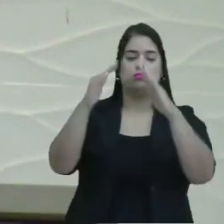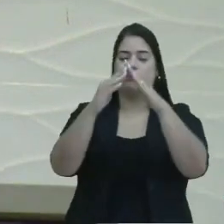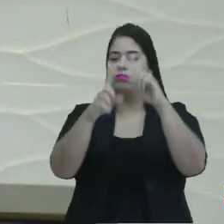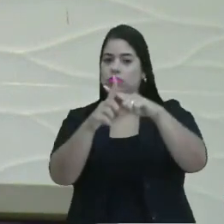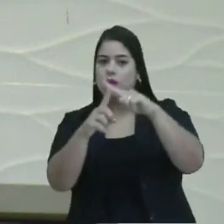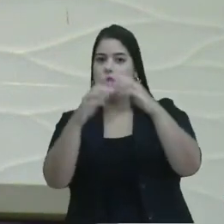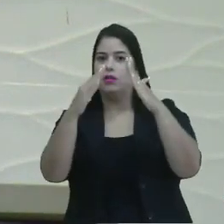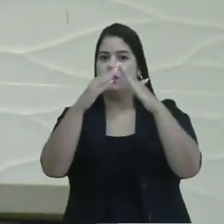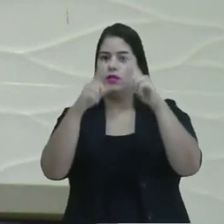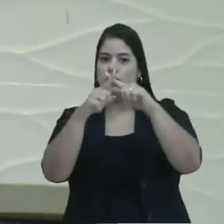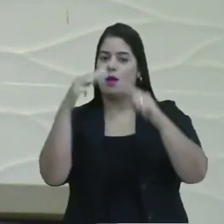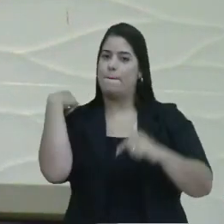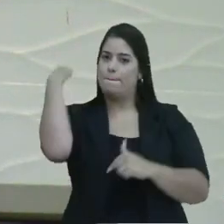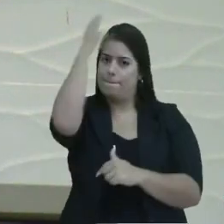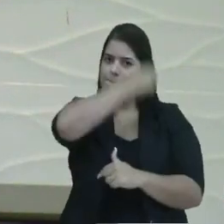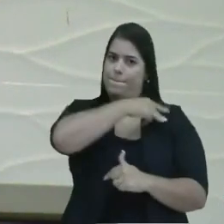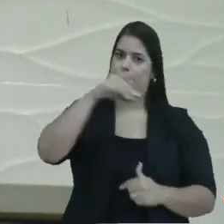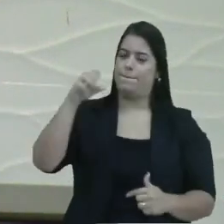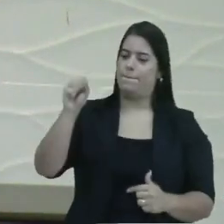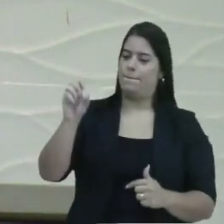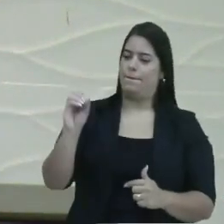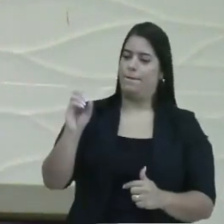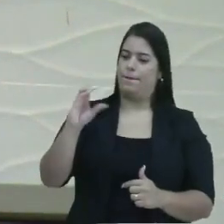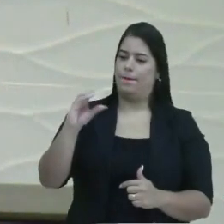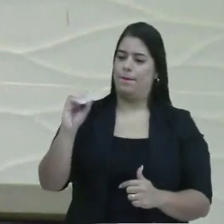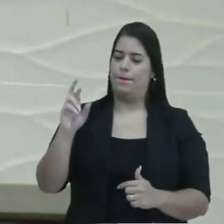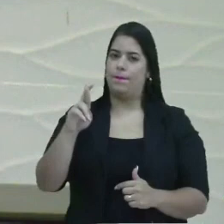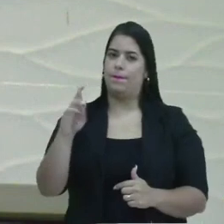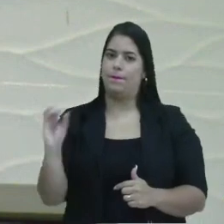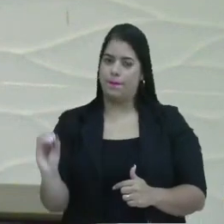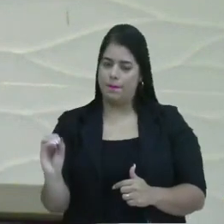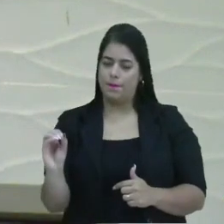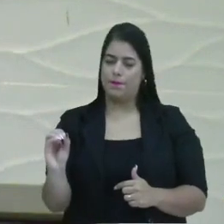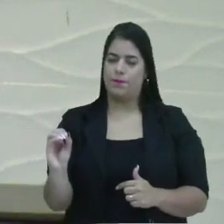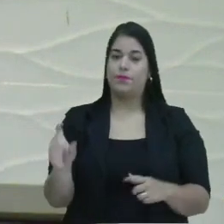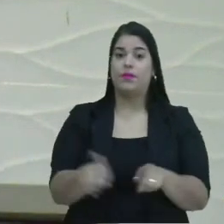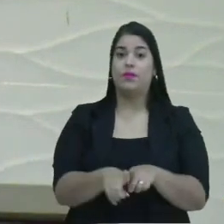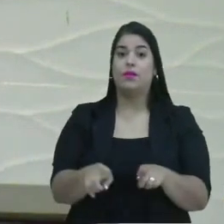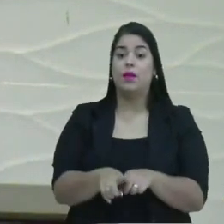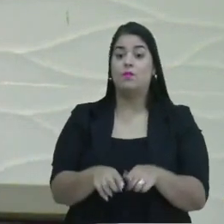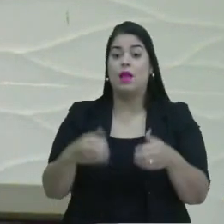DPA. Também não é diferente ali no cruzamento da